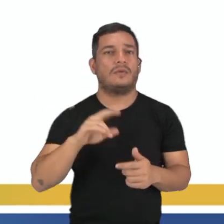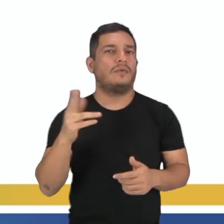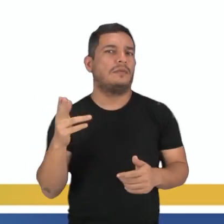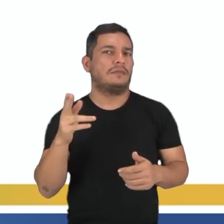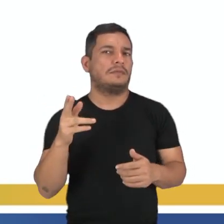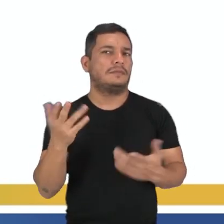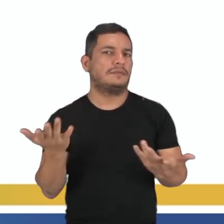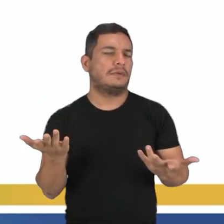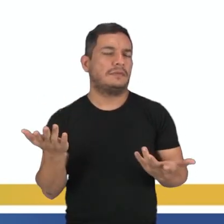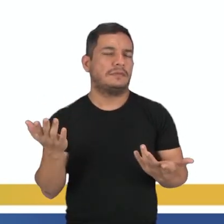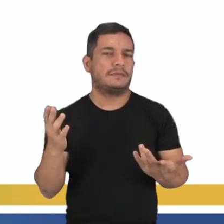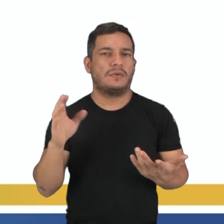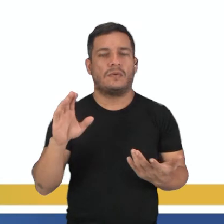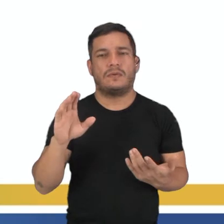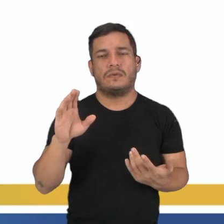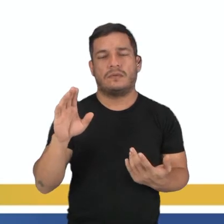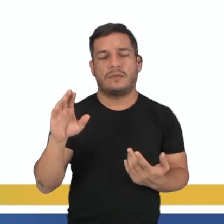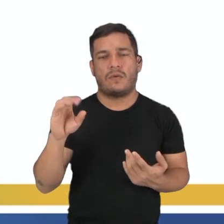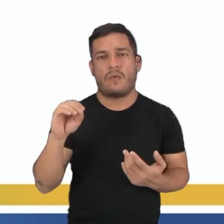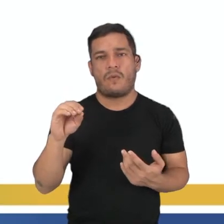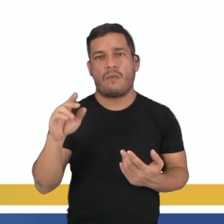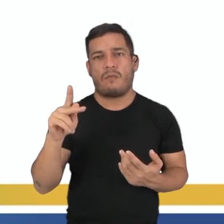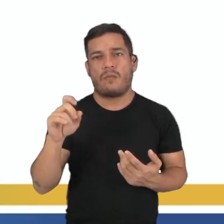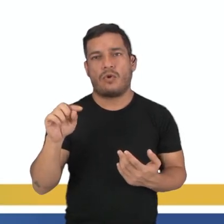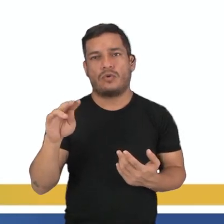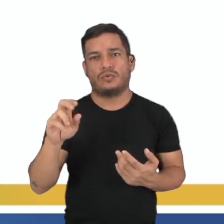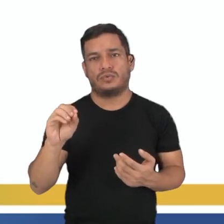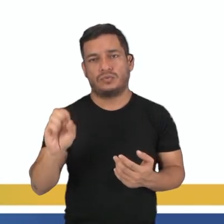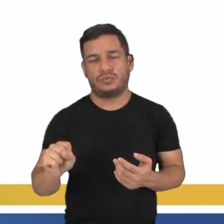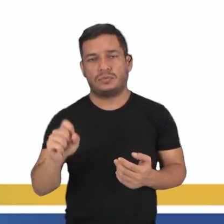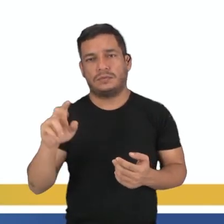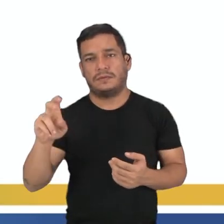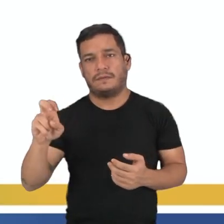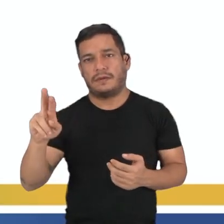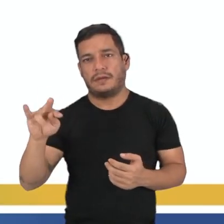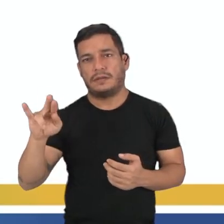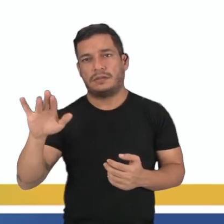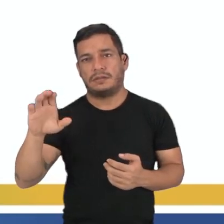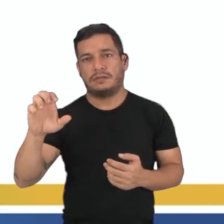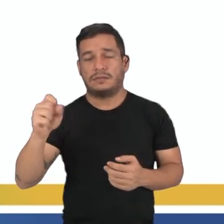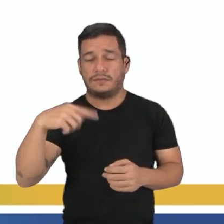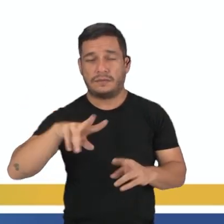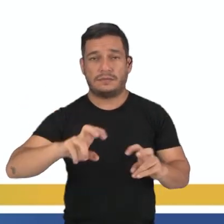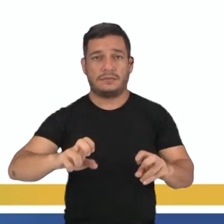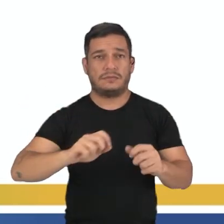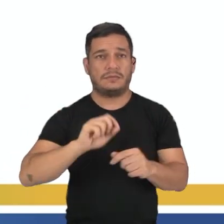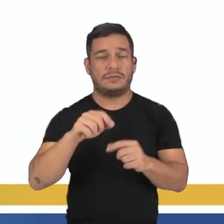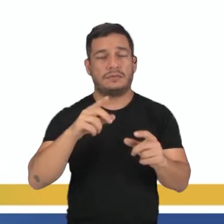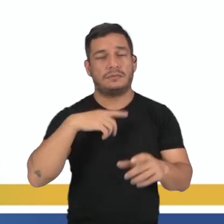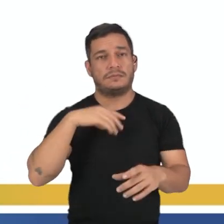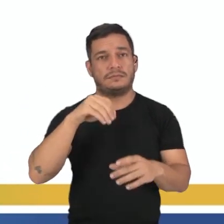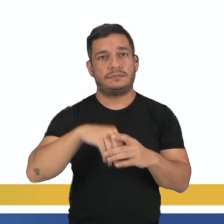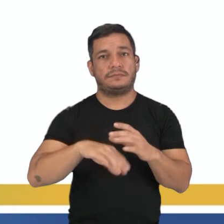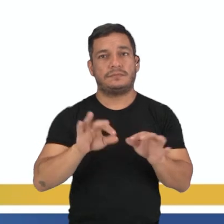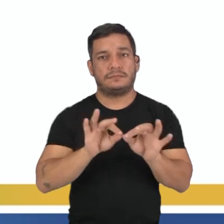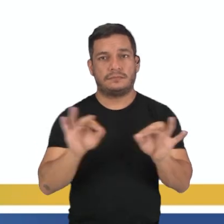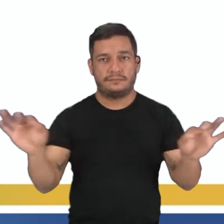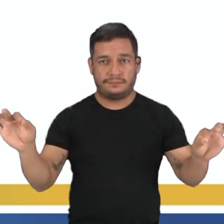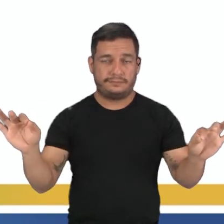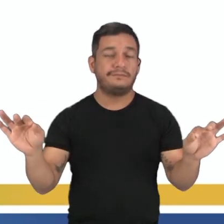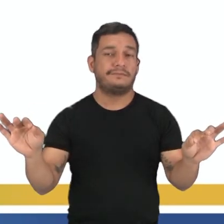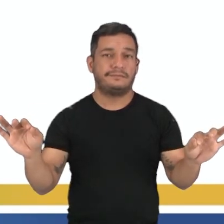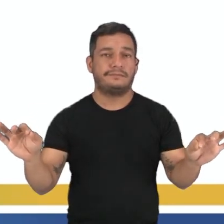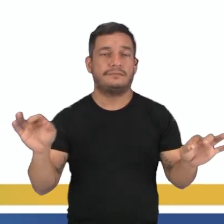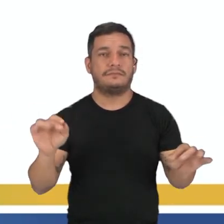opostos pelo vértice? O que a gente pode afirmar desses ângulos, hein, gente? Observem que ambos estão, né, dentro das paralelas,